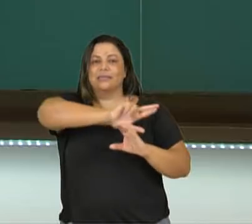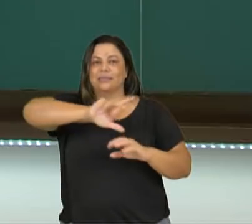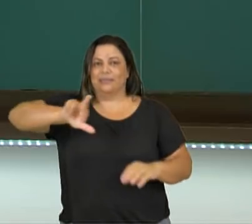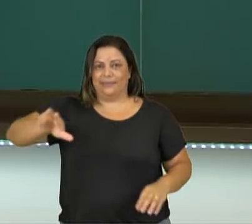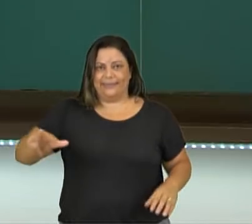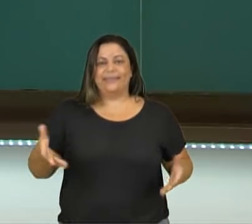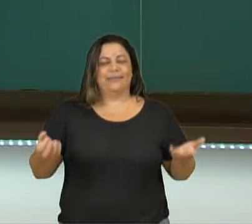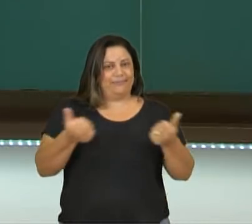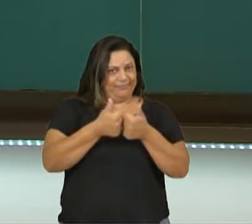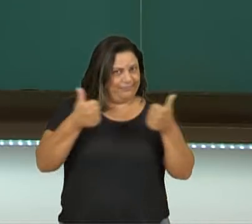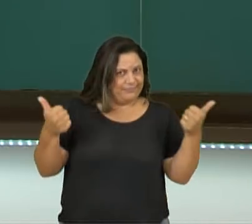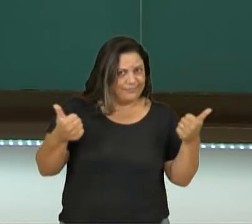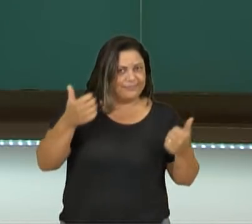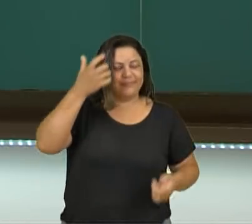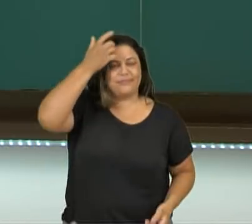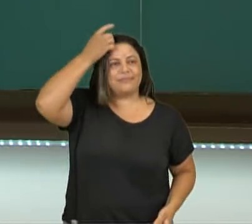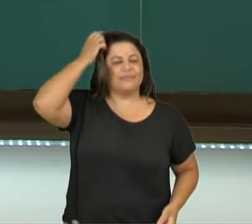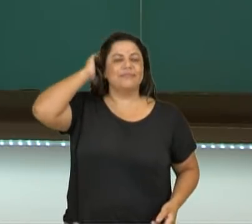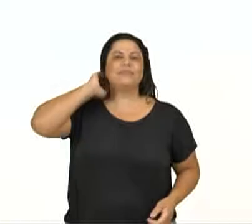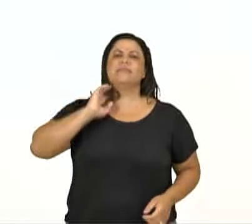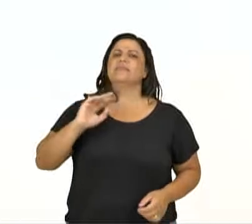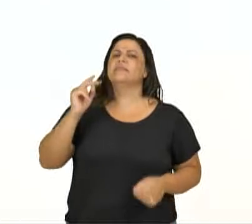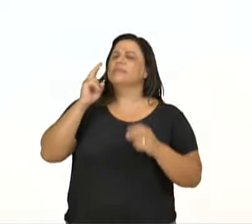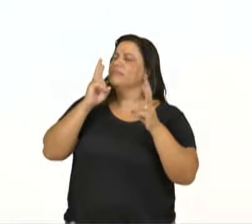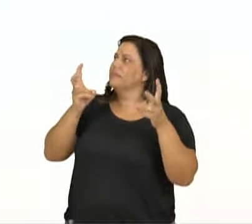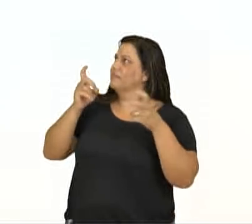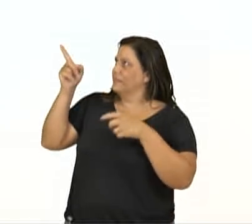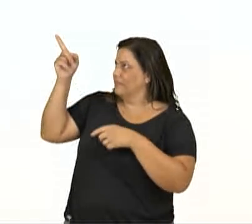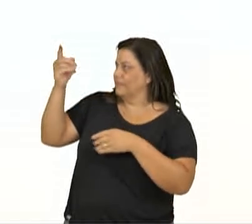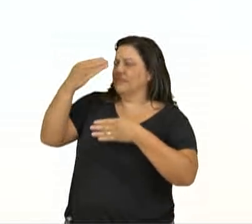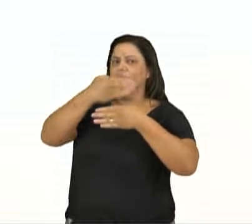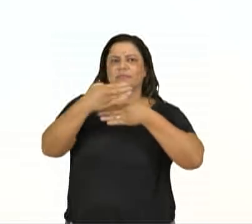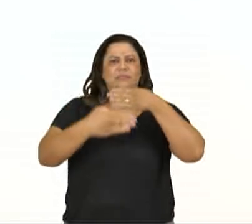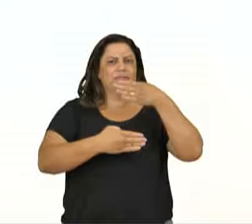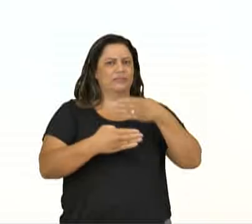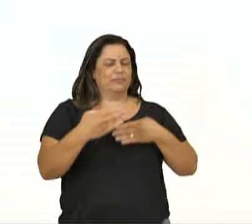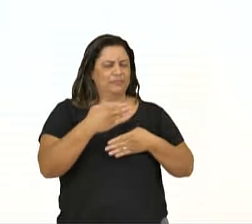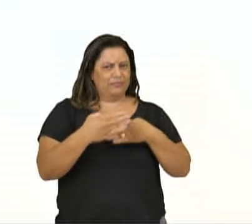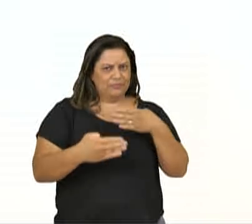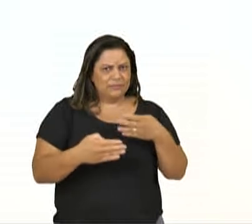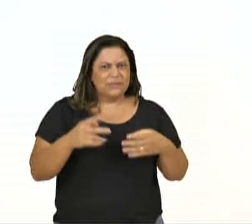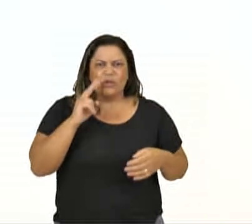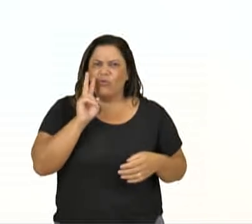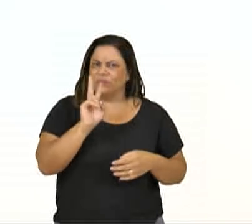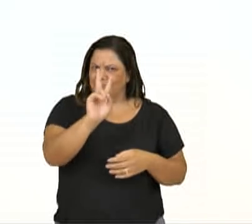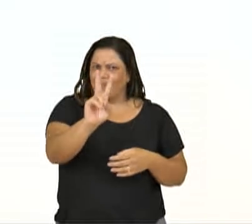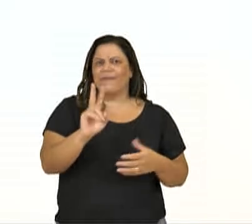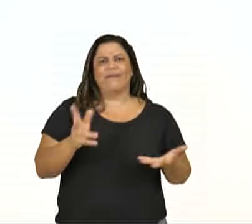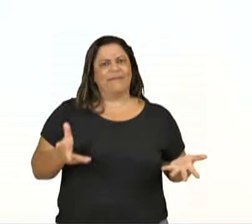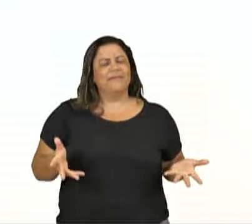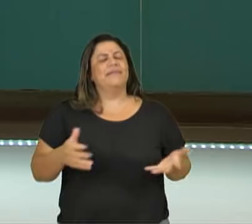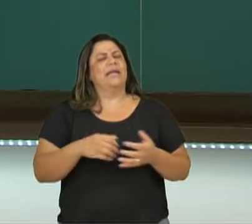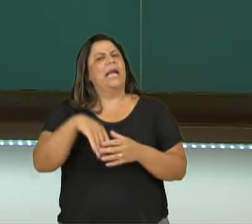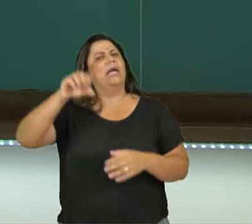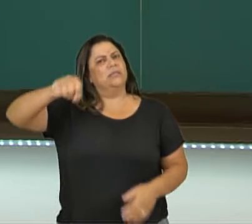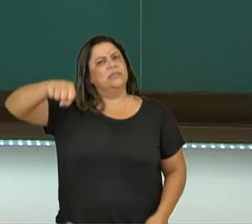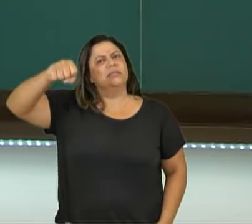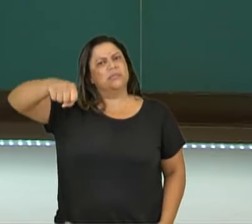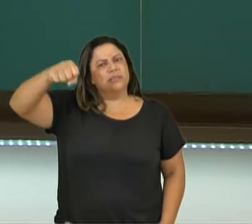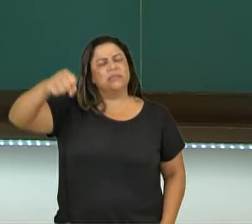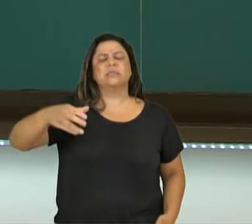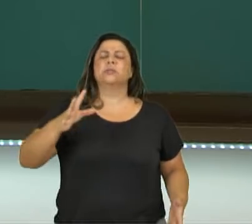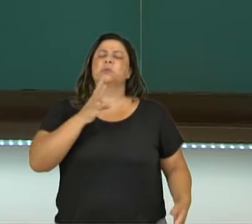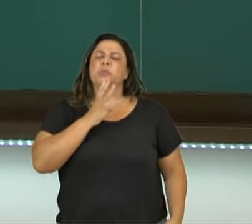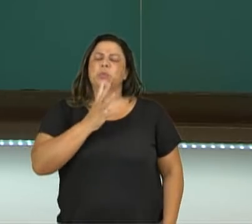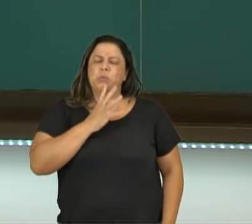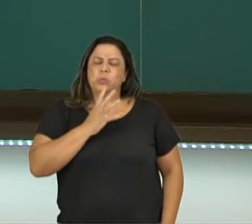gêneros, certo? Então, você lê histórias em quadrinhos? Provavelmente sim, né? Provavelmente você já conhece, já